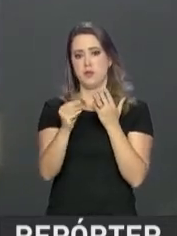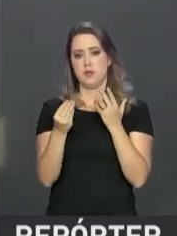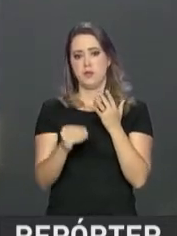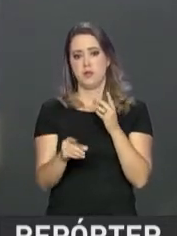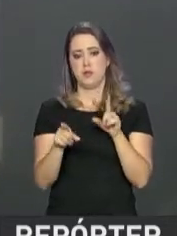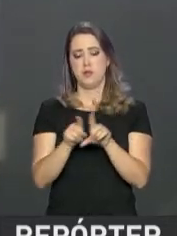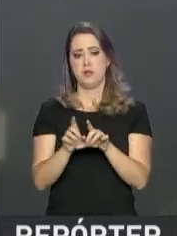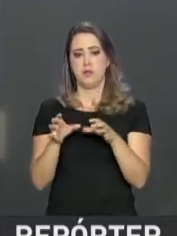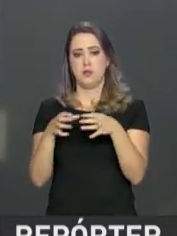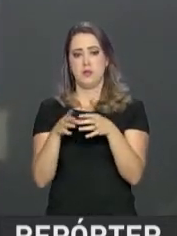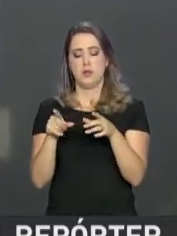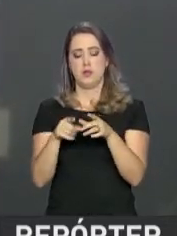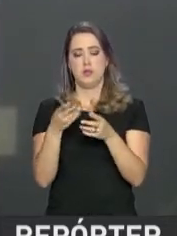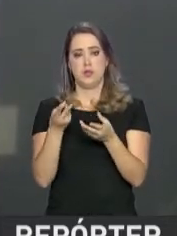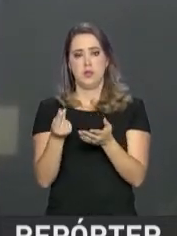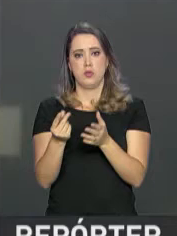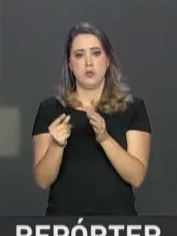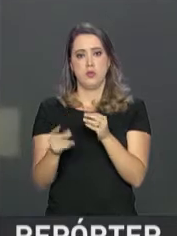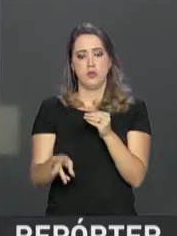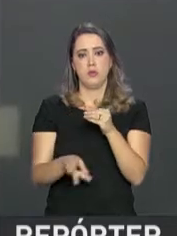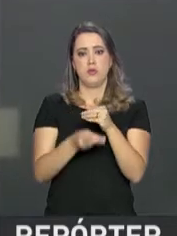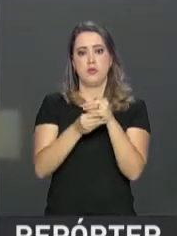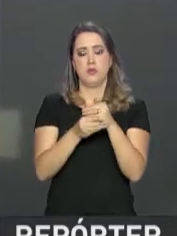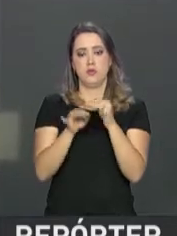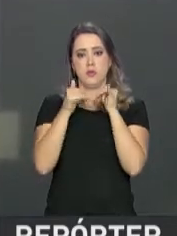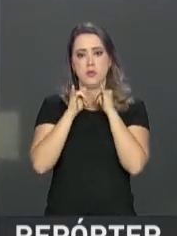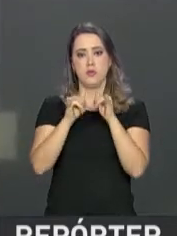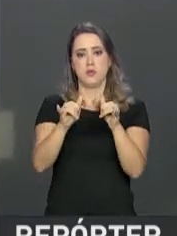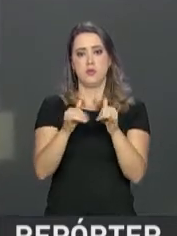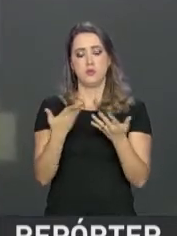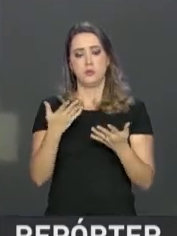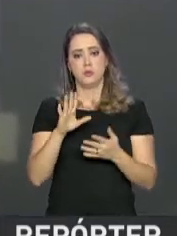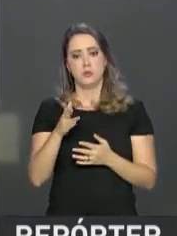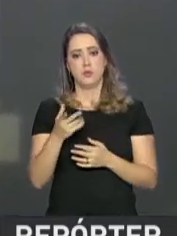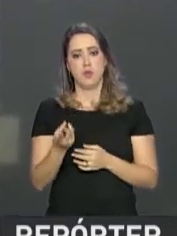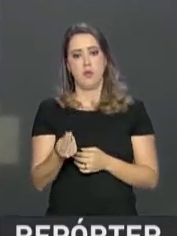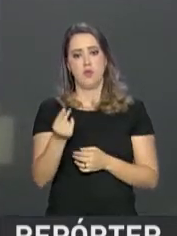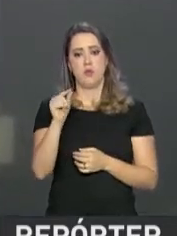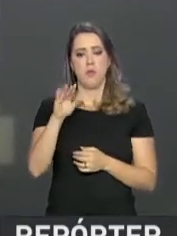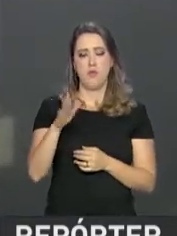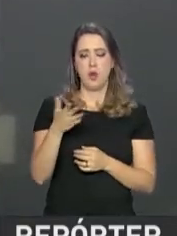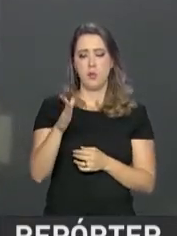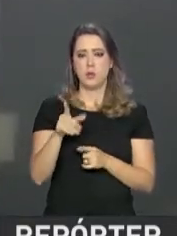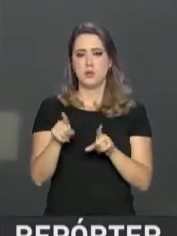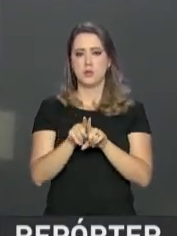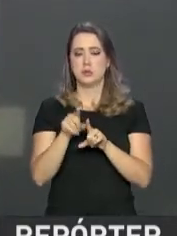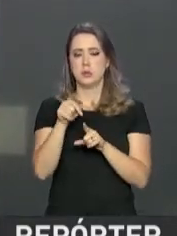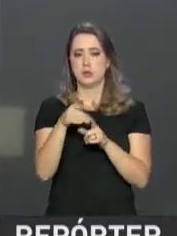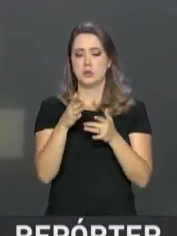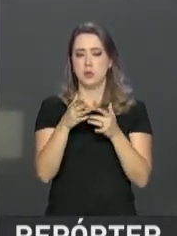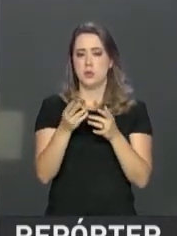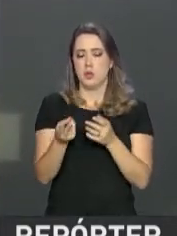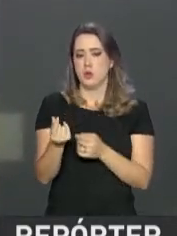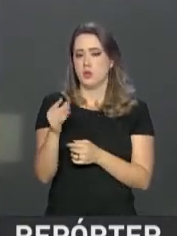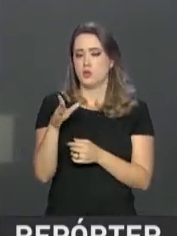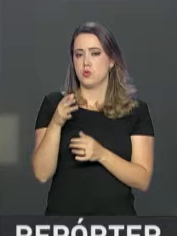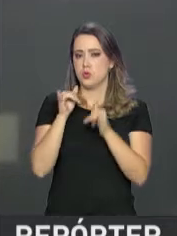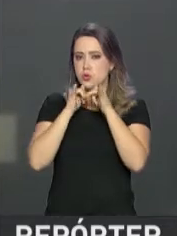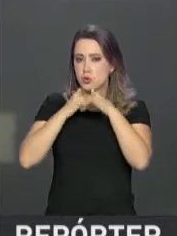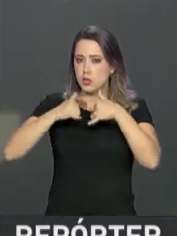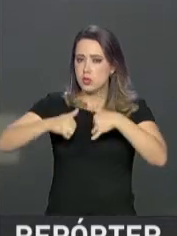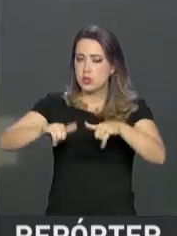E os grupos privados que arremataram os lotes projetam um custo de operação das linhas de transmissão e